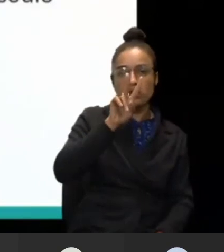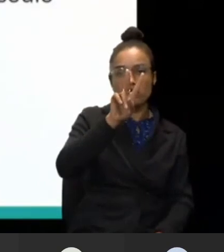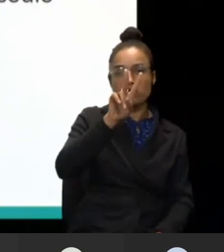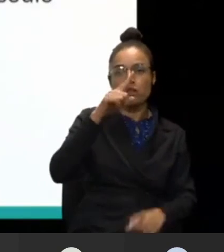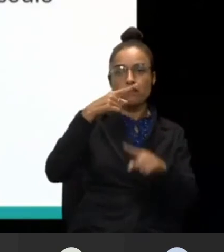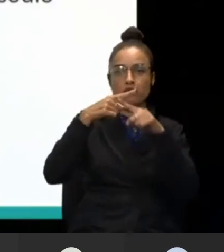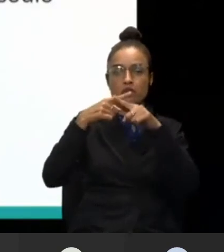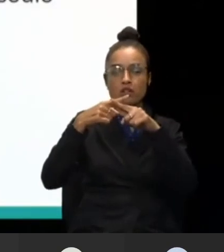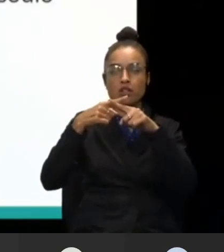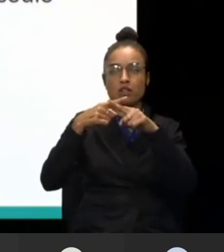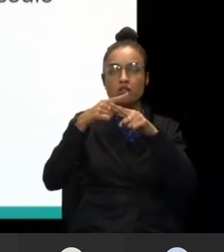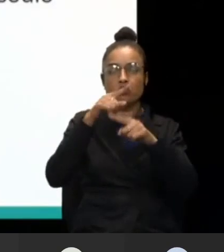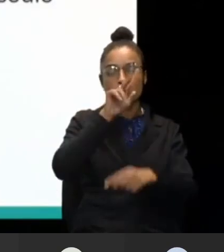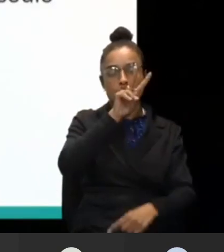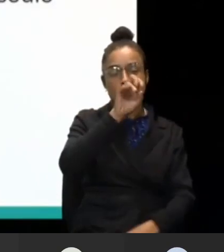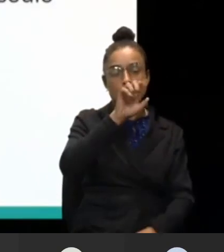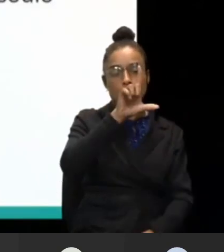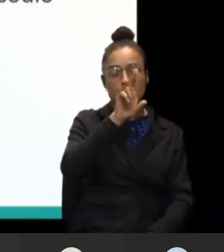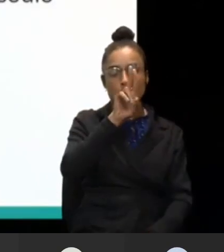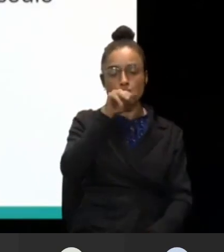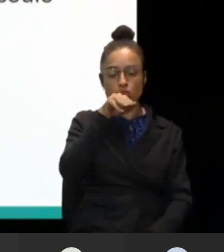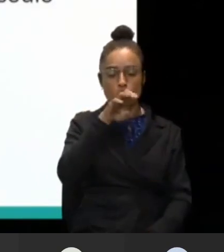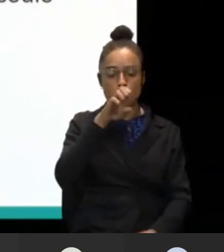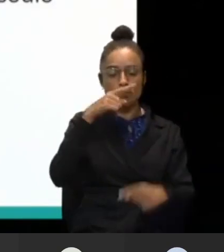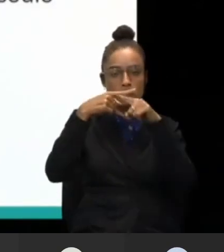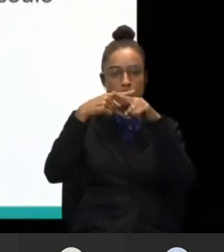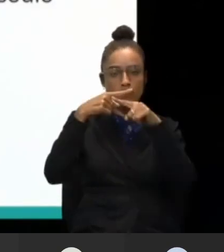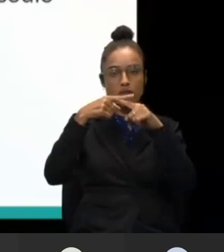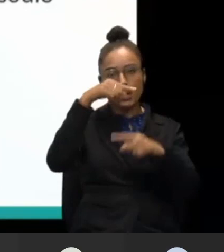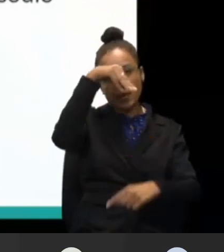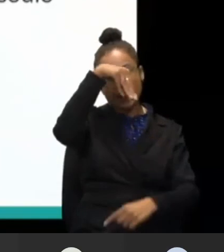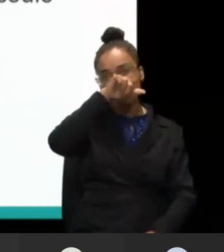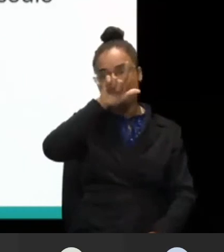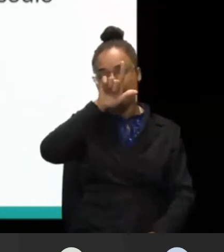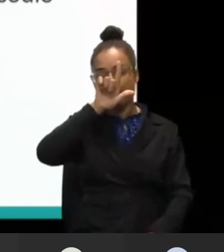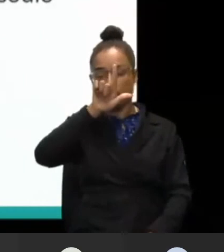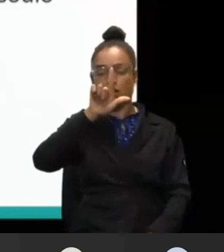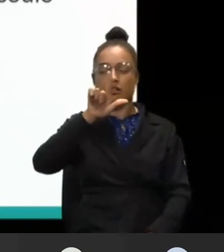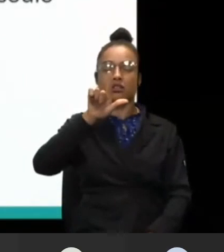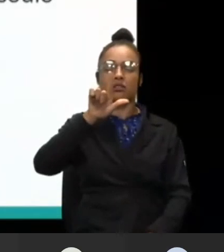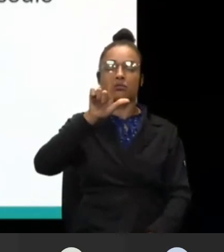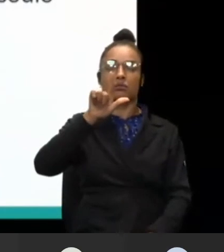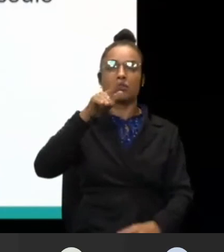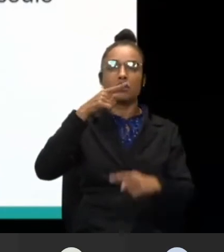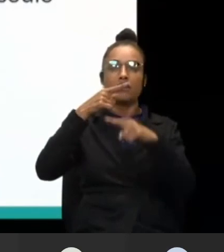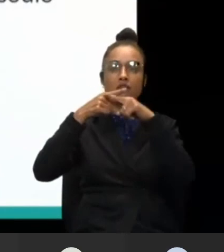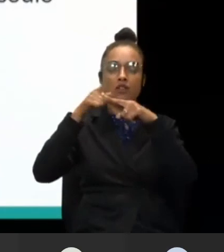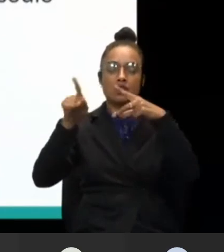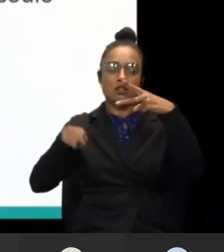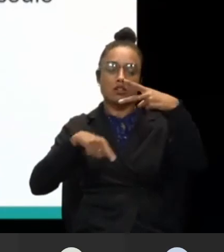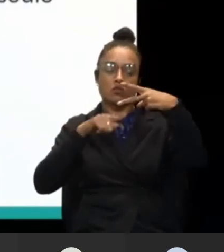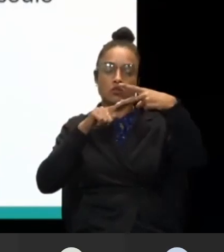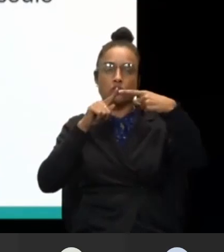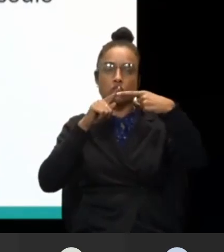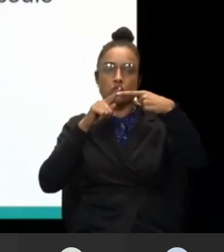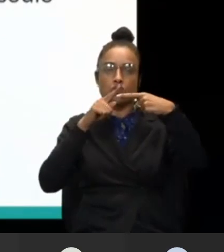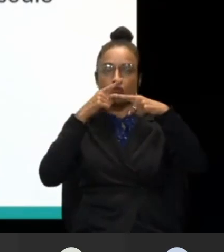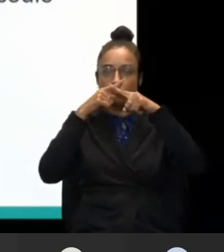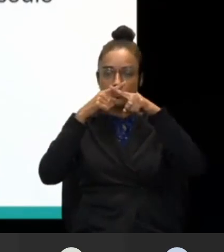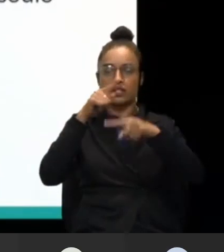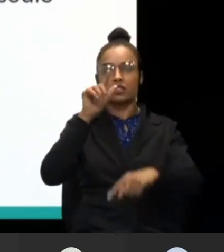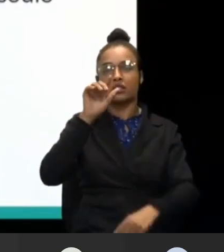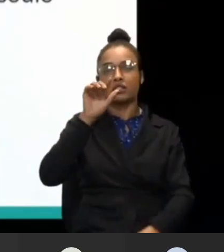índice de acidez é igual ao volume em ml da solução de hidróxido de sódio gasto na concentração